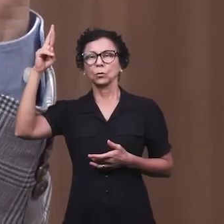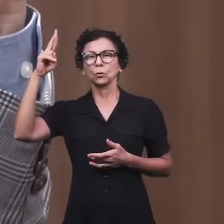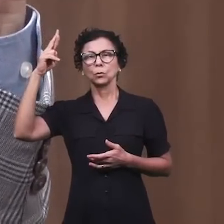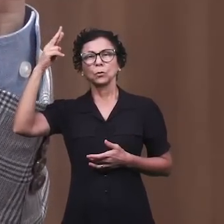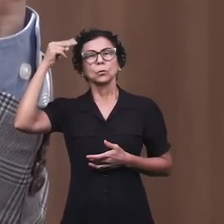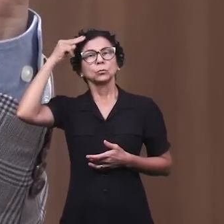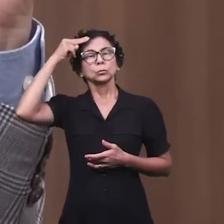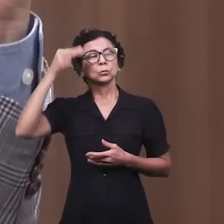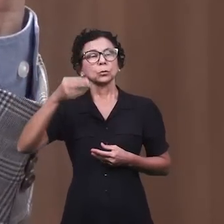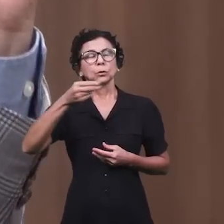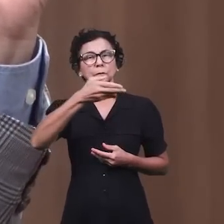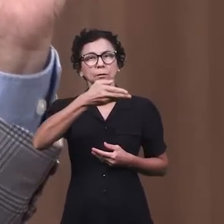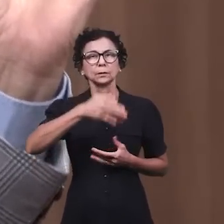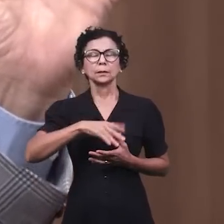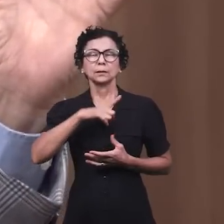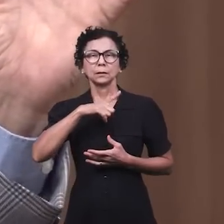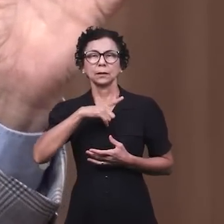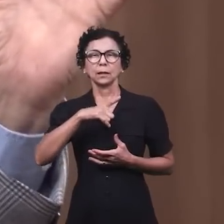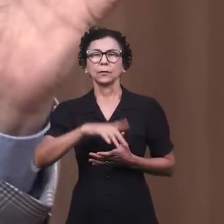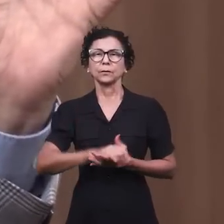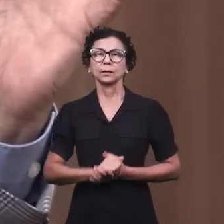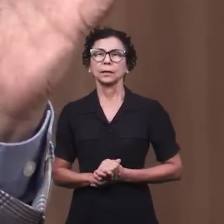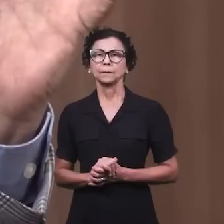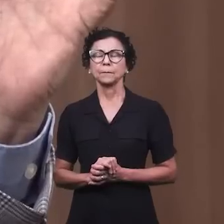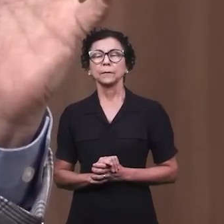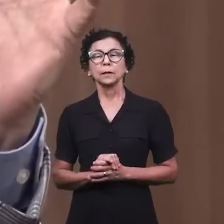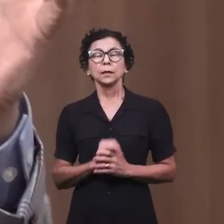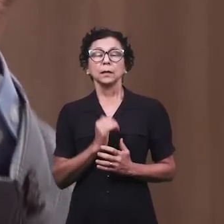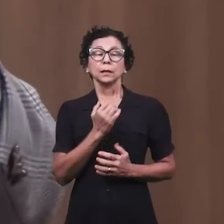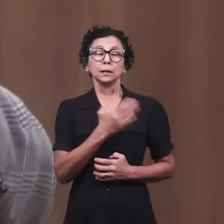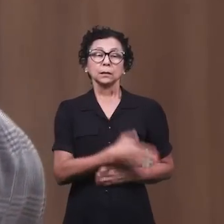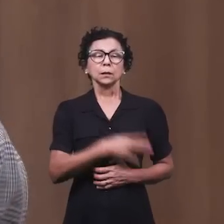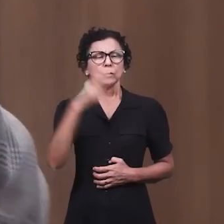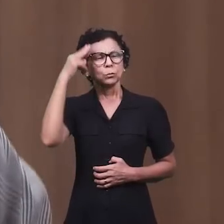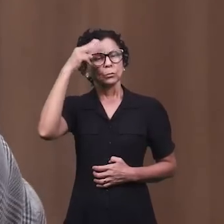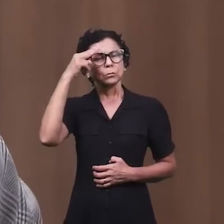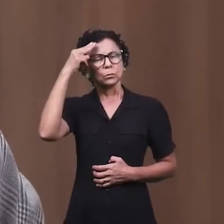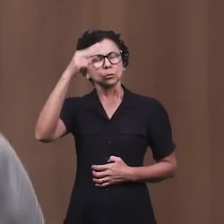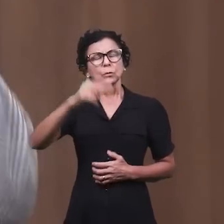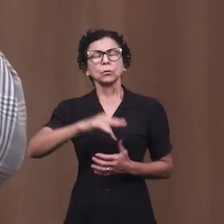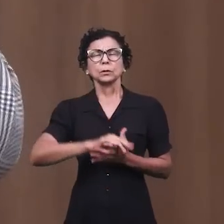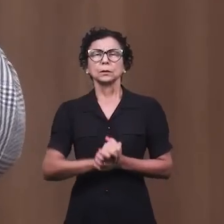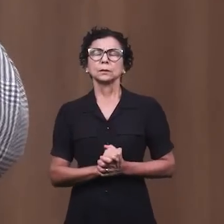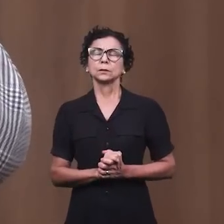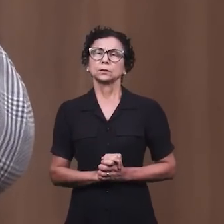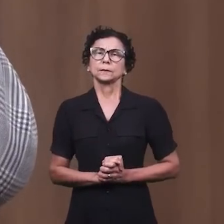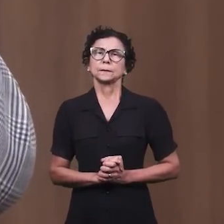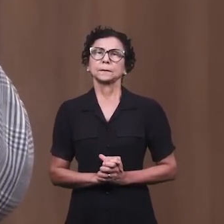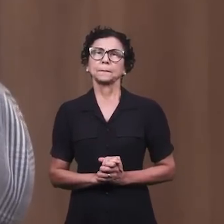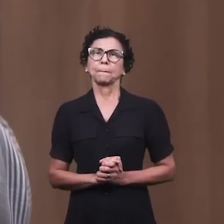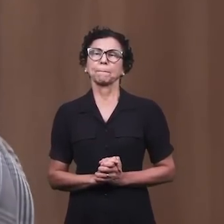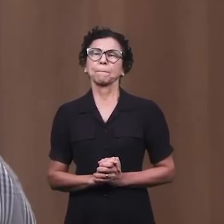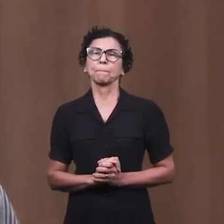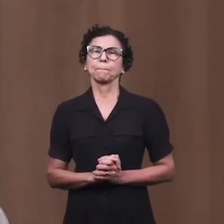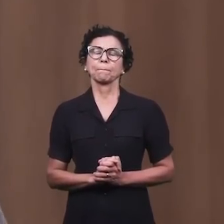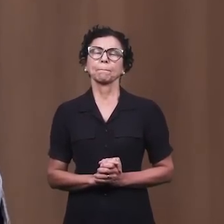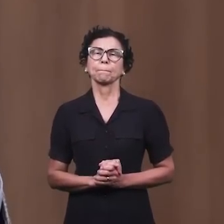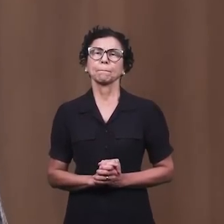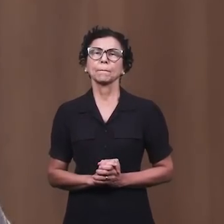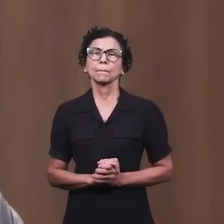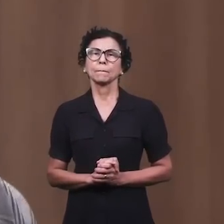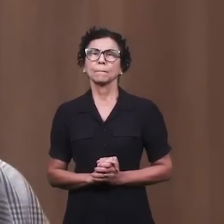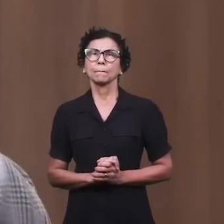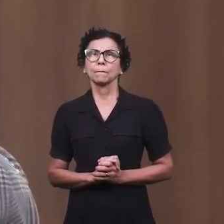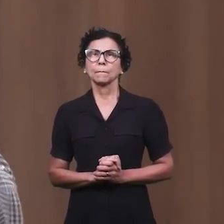vinha uma coisa contrária àquilo que nós estávamos indo num sentido e vinha uma coisa se opondo. Aí havia uma